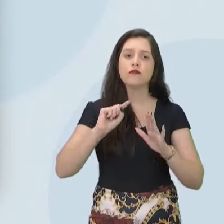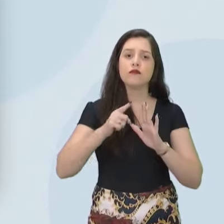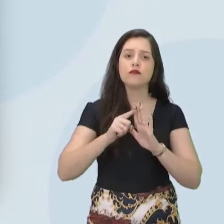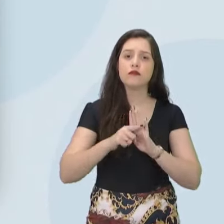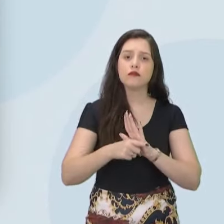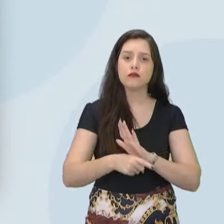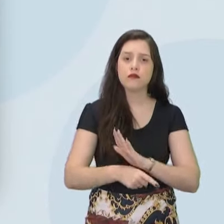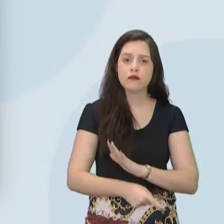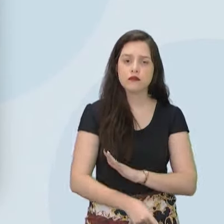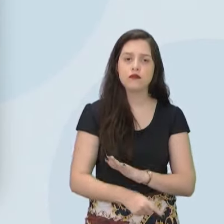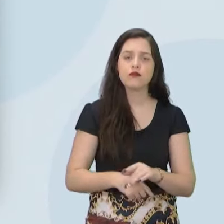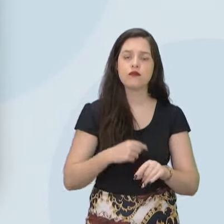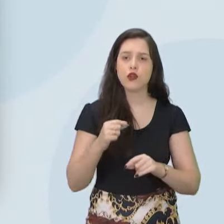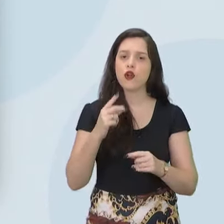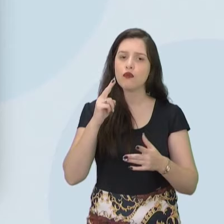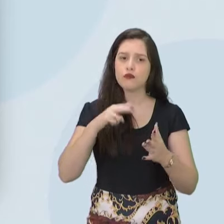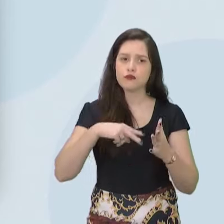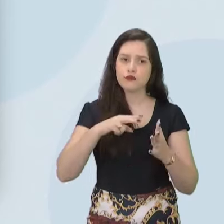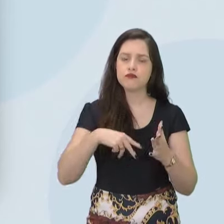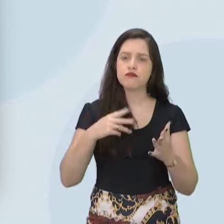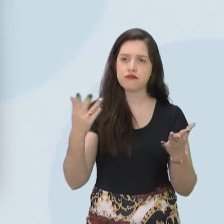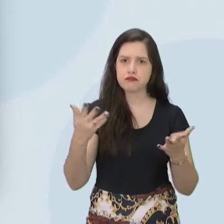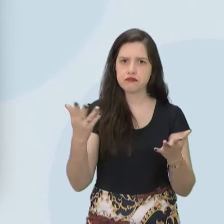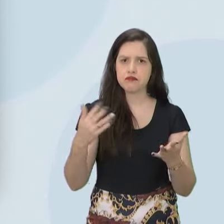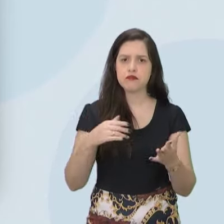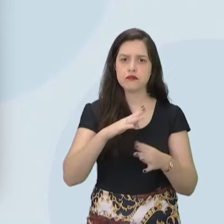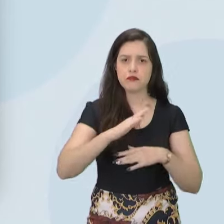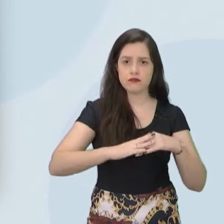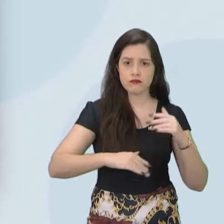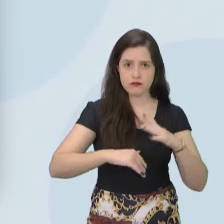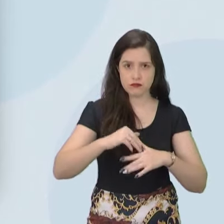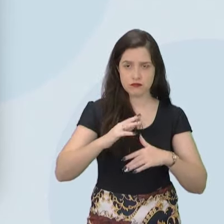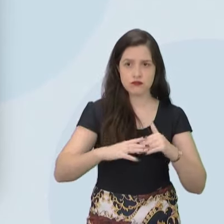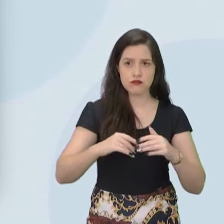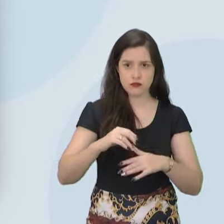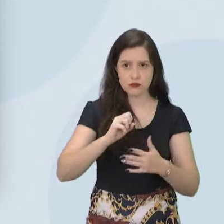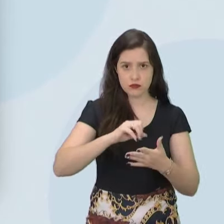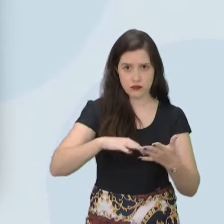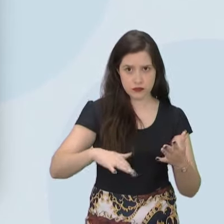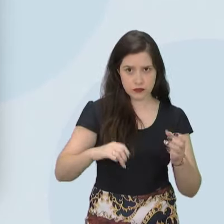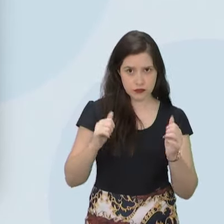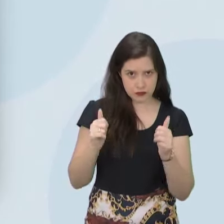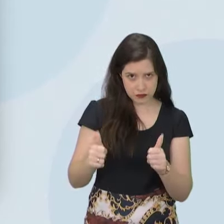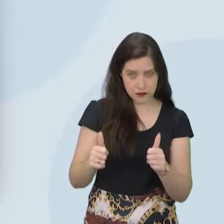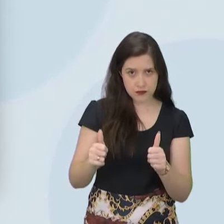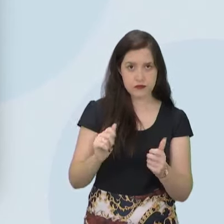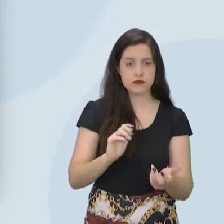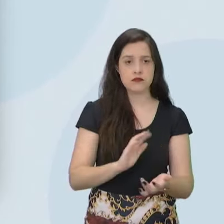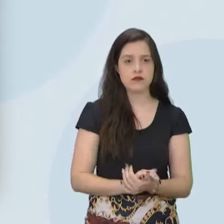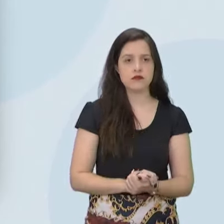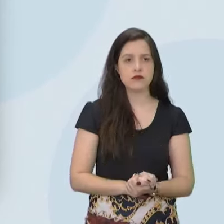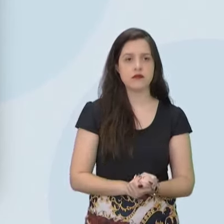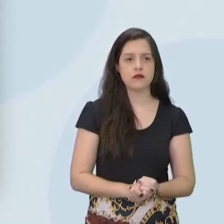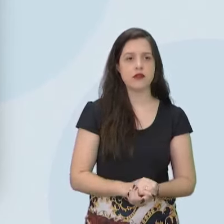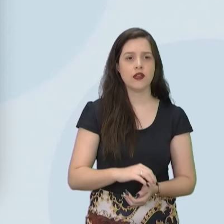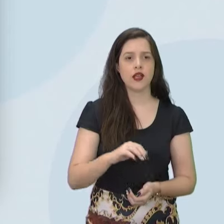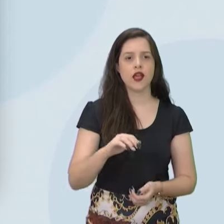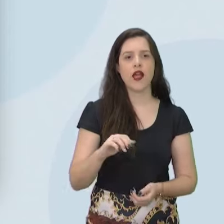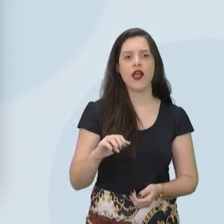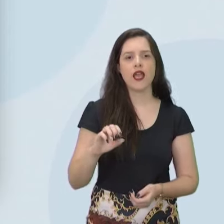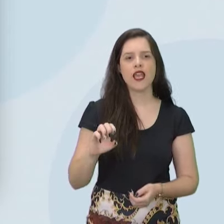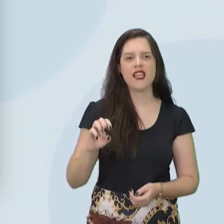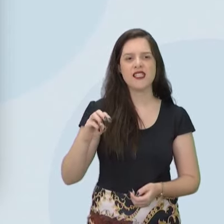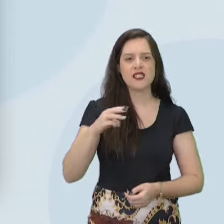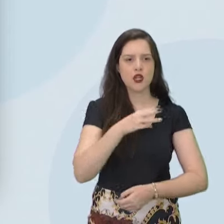vou ler agora para vocês essas habilidades que a gente vai trabalhar na prática e nos exercícios, tá? É a EM, ensino